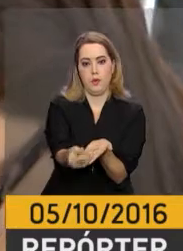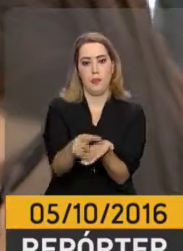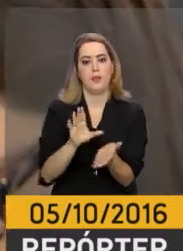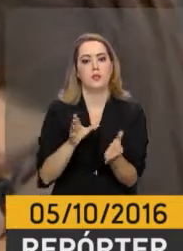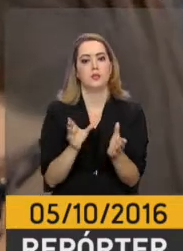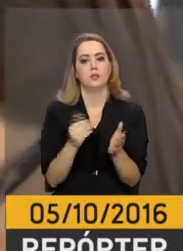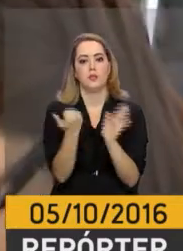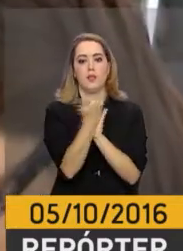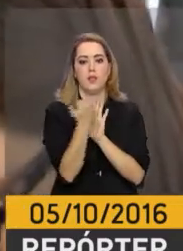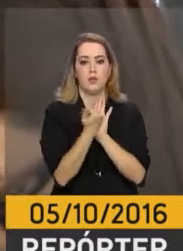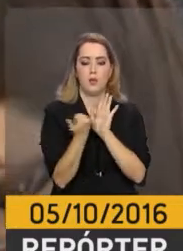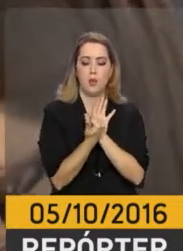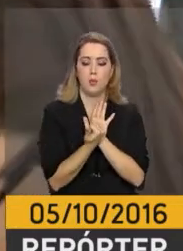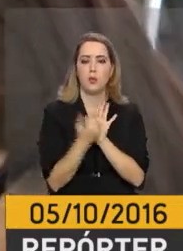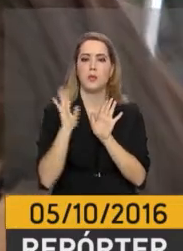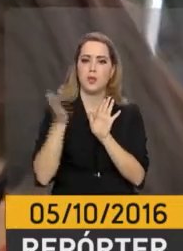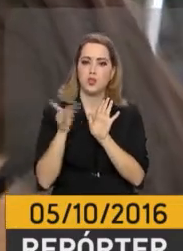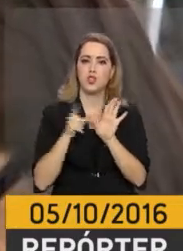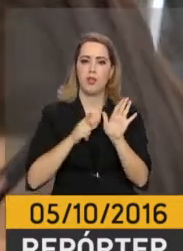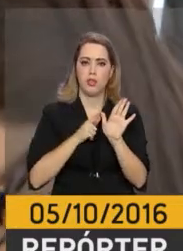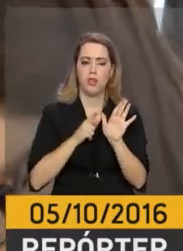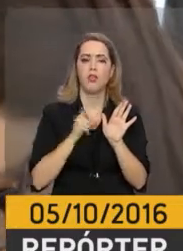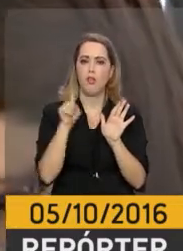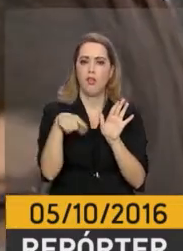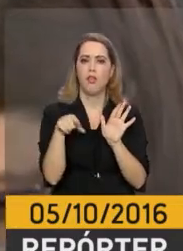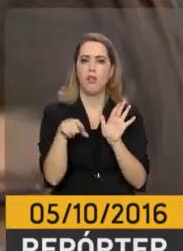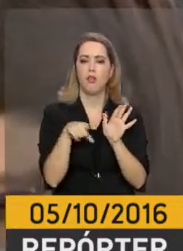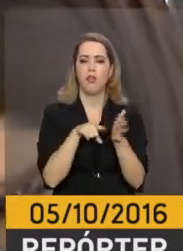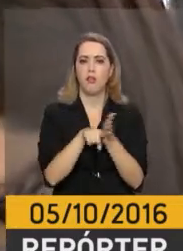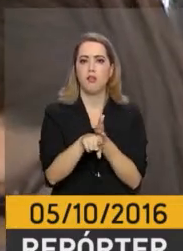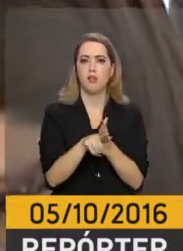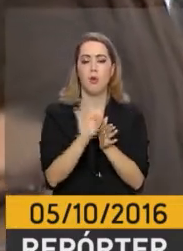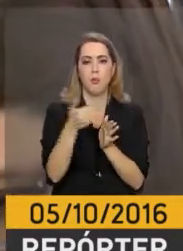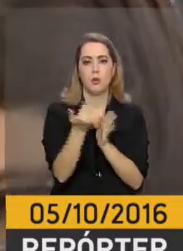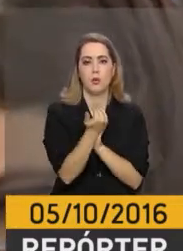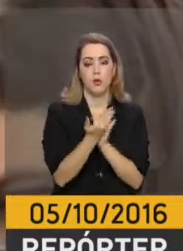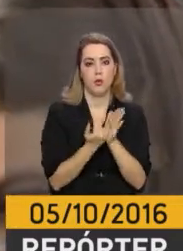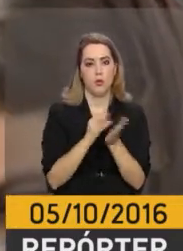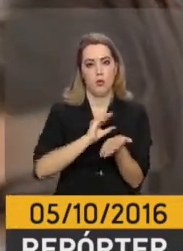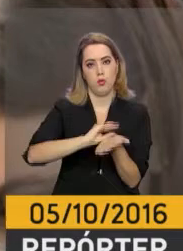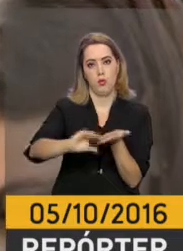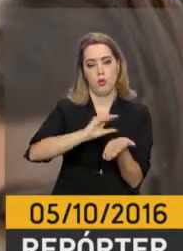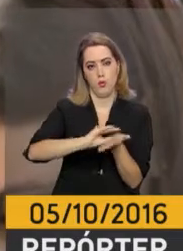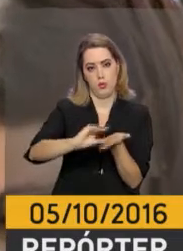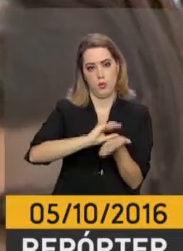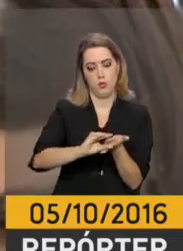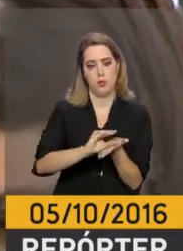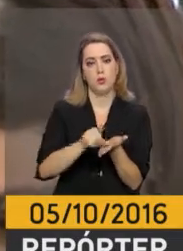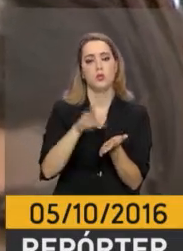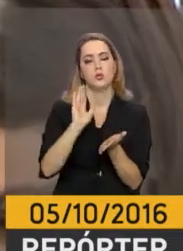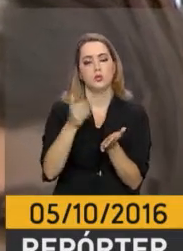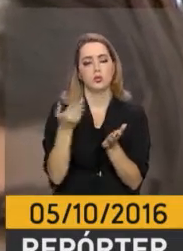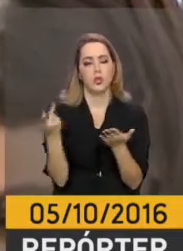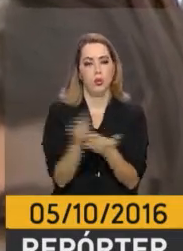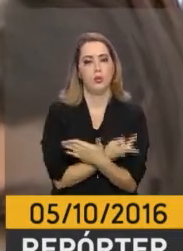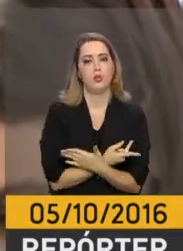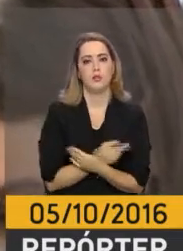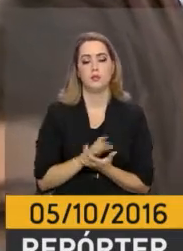que já existe é isso um reforço nesse programas que já existem que já estão em andamento